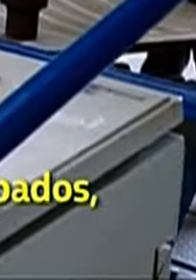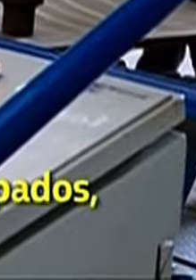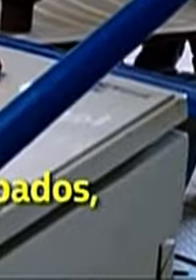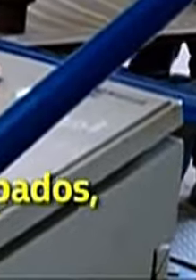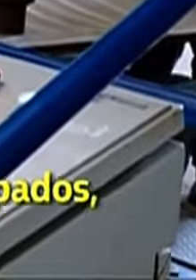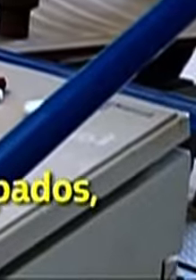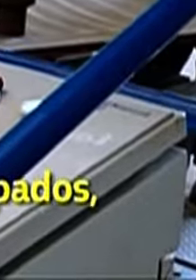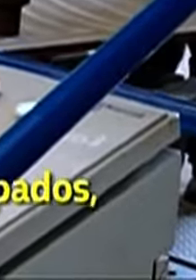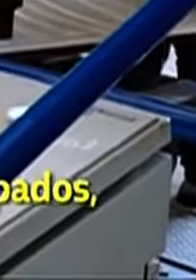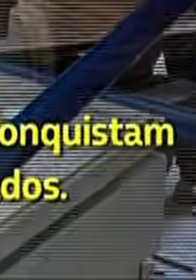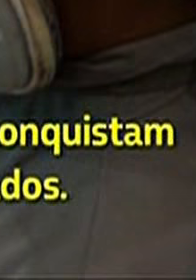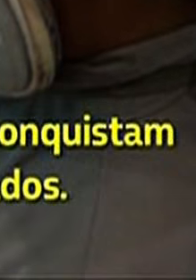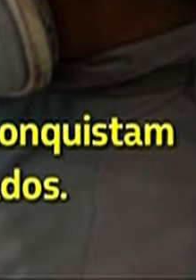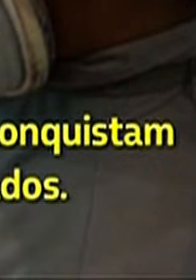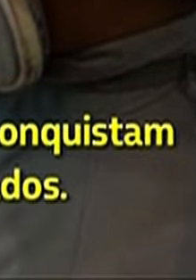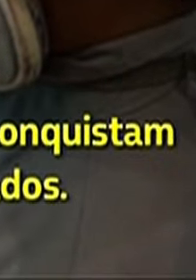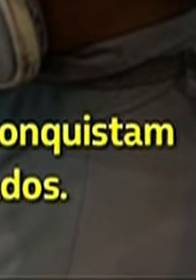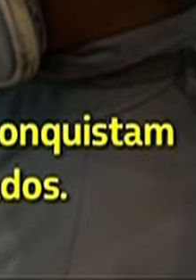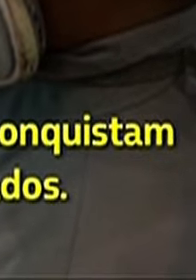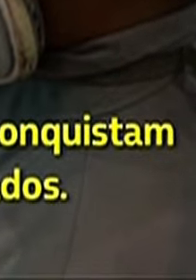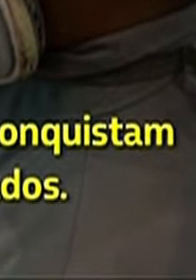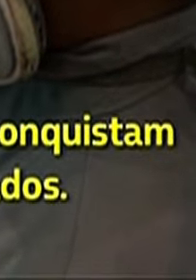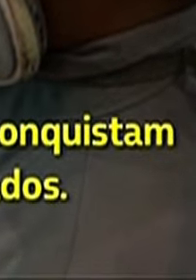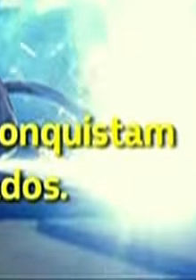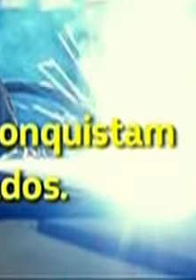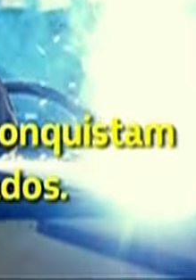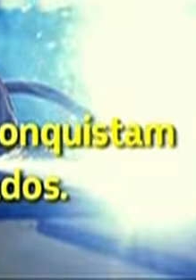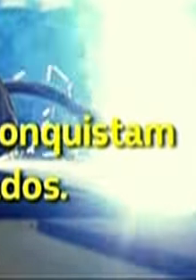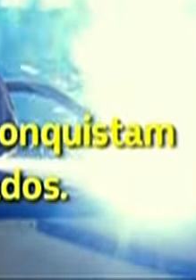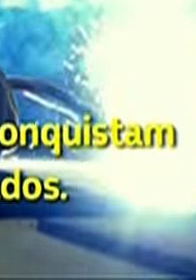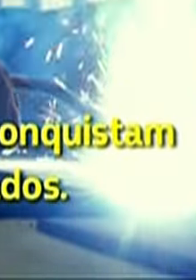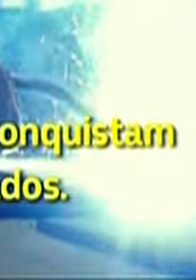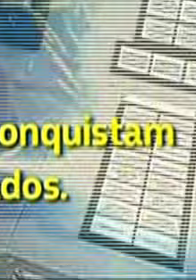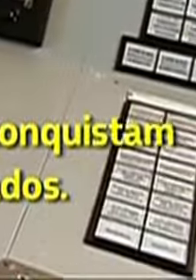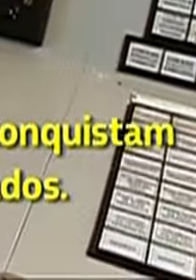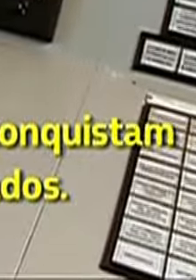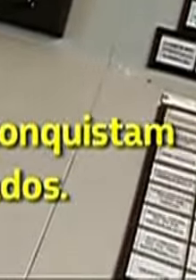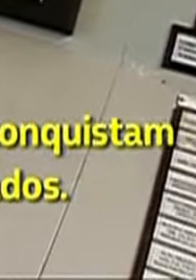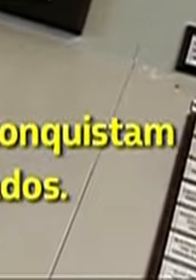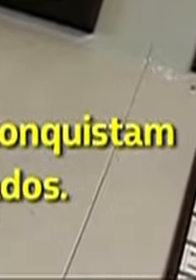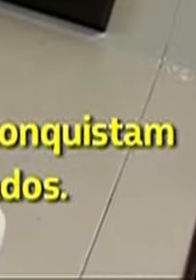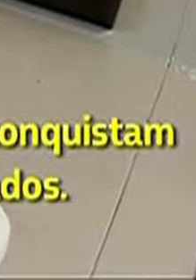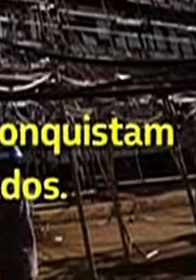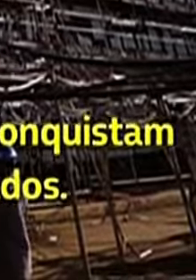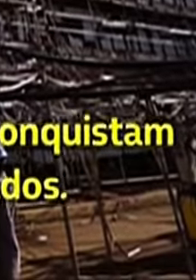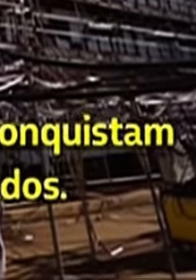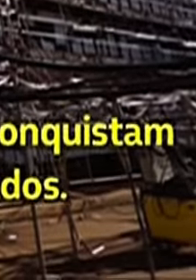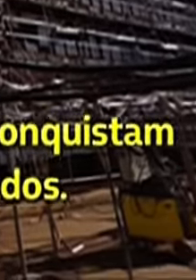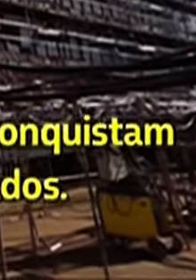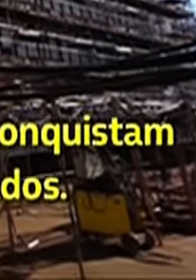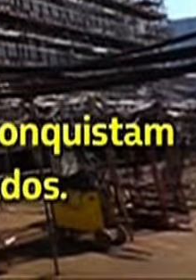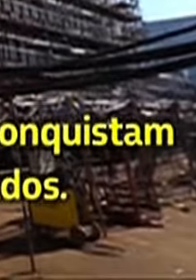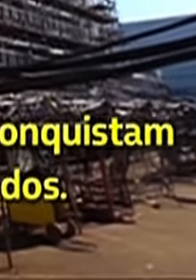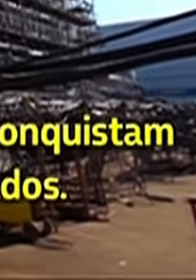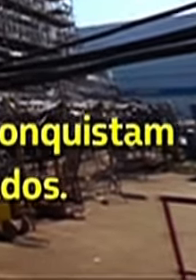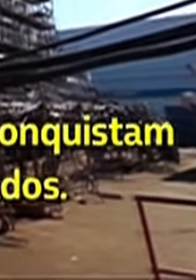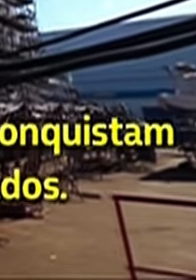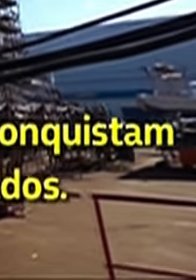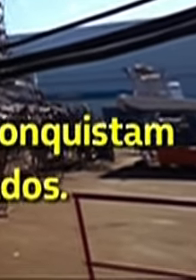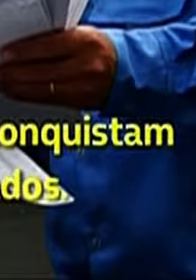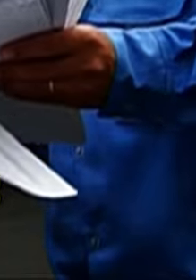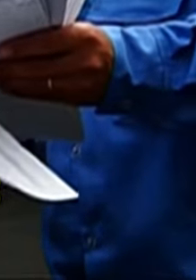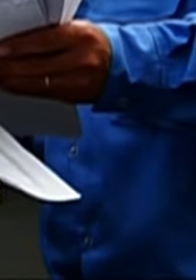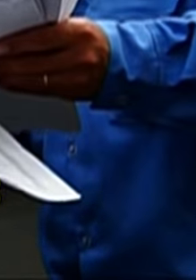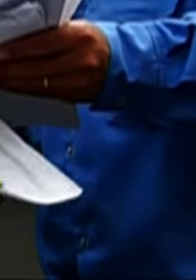modernos, bem equipados, com mão de obra qualificada que conquistam a cada dia expressivos